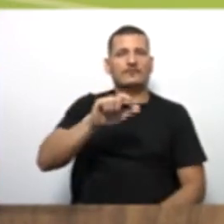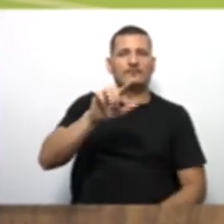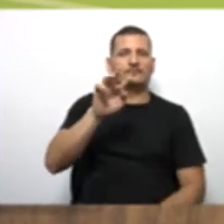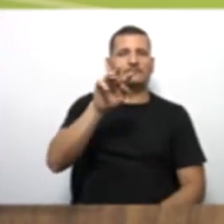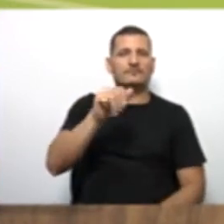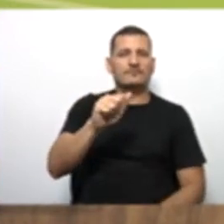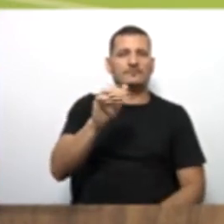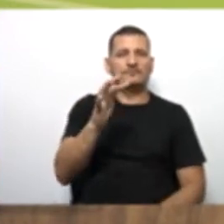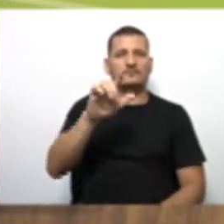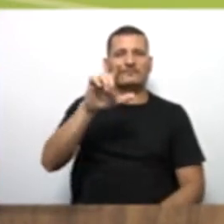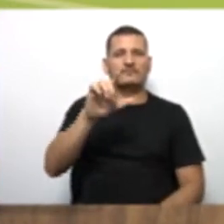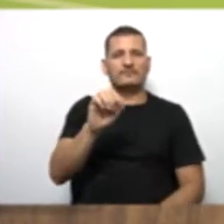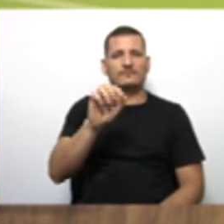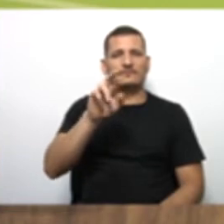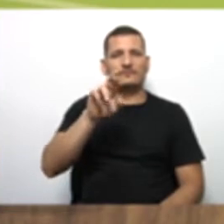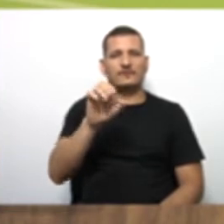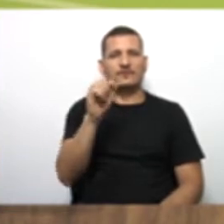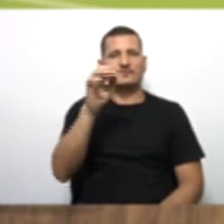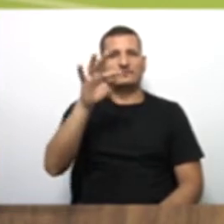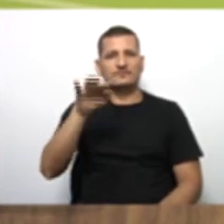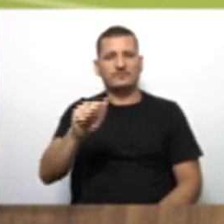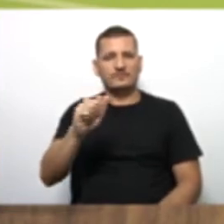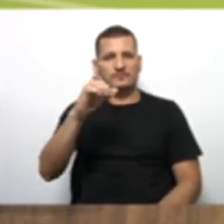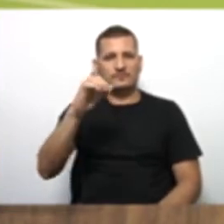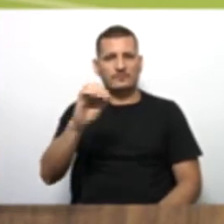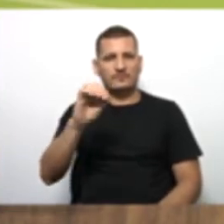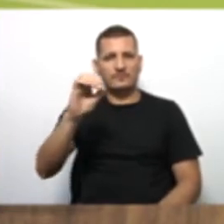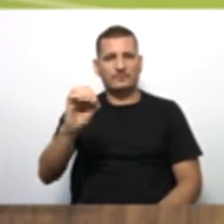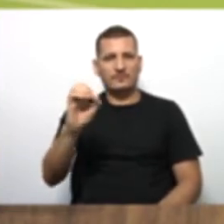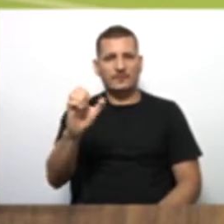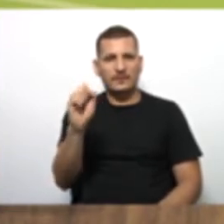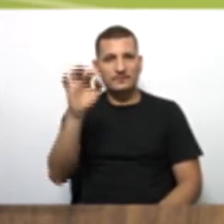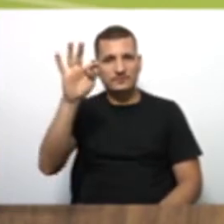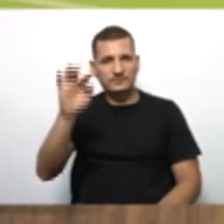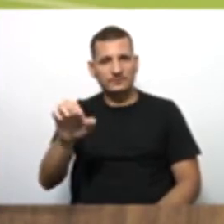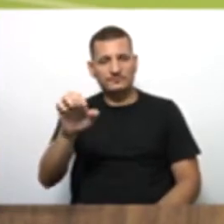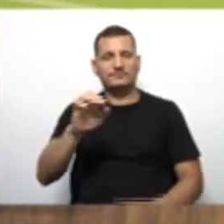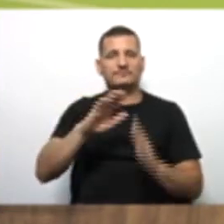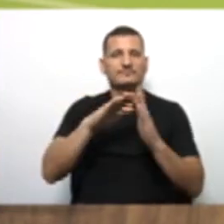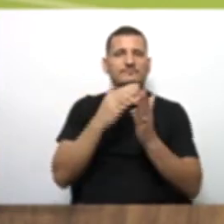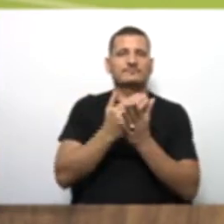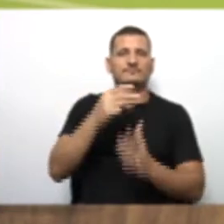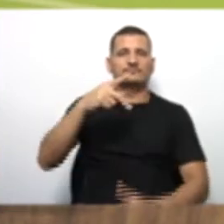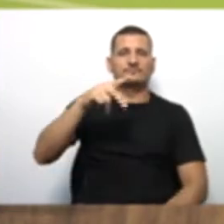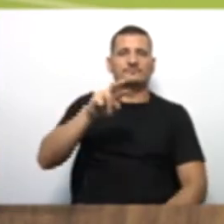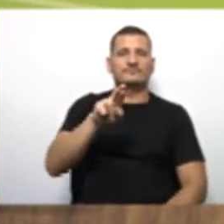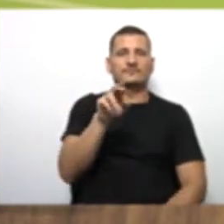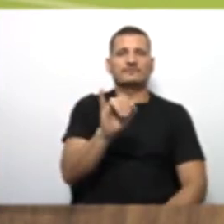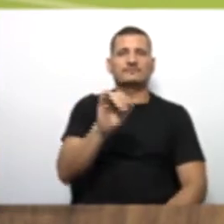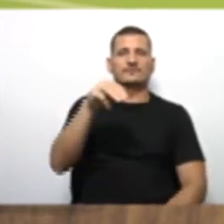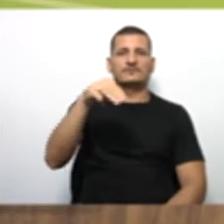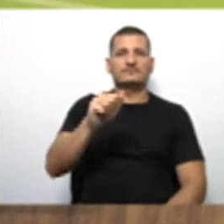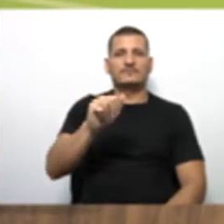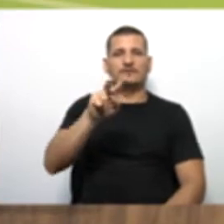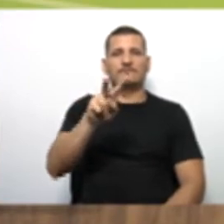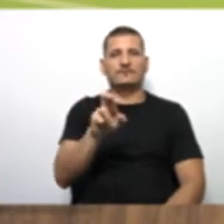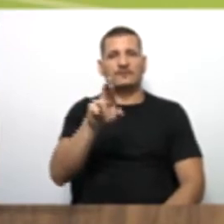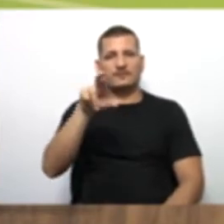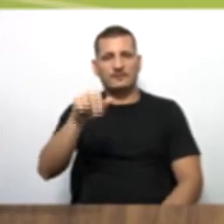um abraço aqui, pessoal, lá. Tem muita gente ligada aí na nossa aula, da escola Dom João Paulo I, Alto Alegre